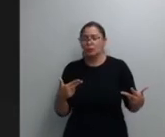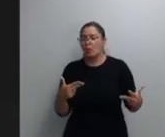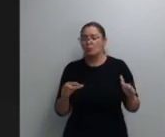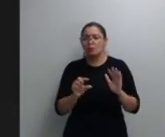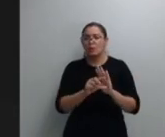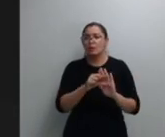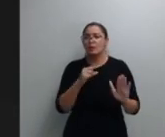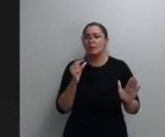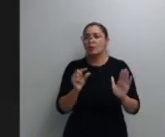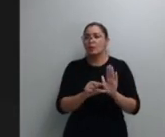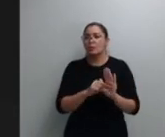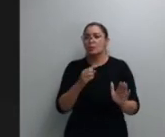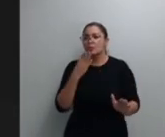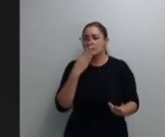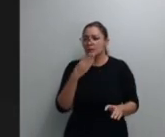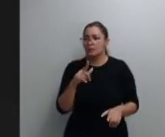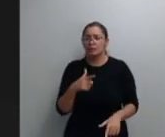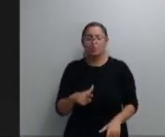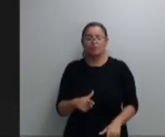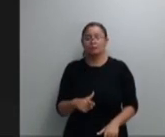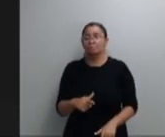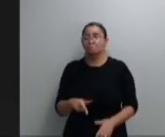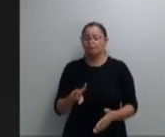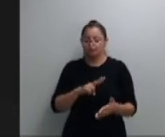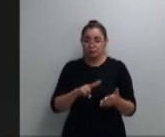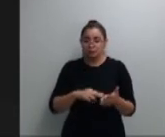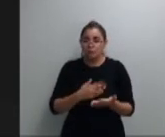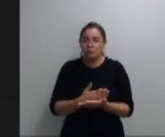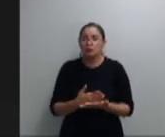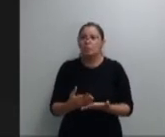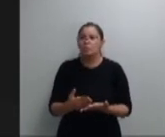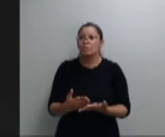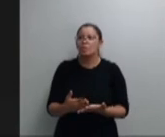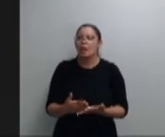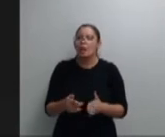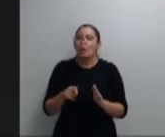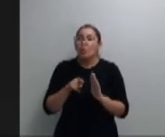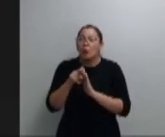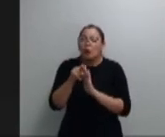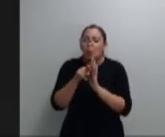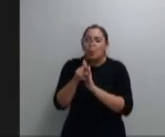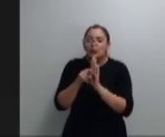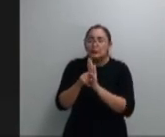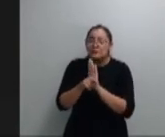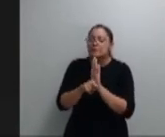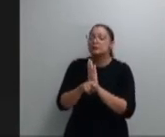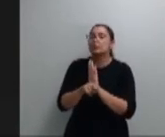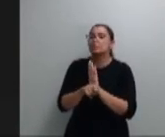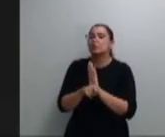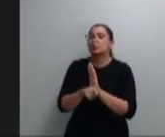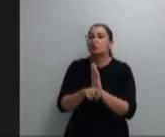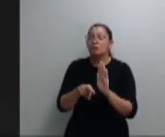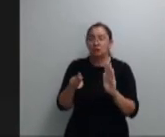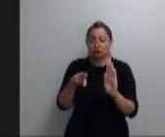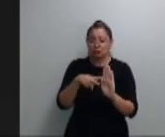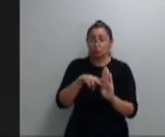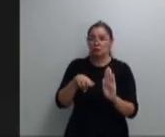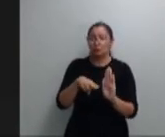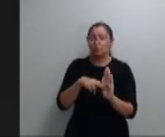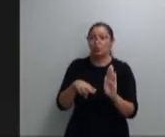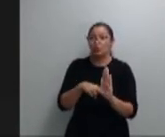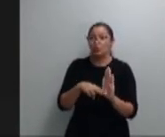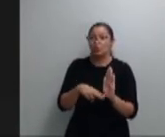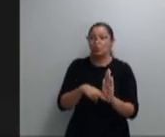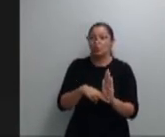eu peço vênia para não ler e prossigo no exame de tais disciplinas normativas extrai-se que sob a